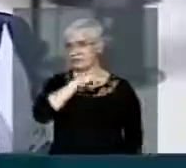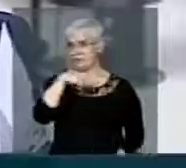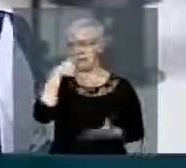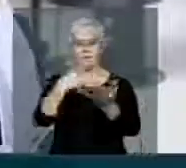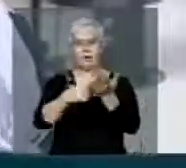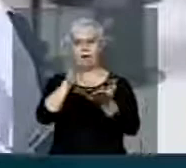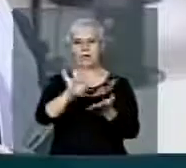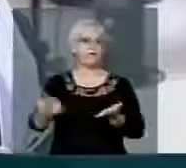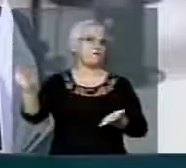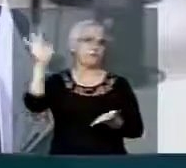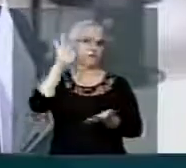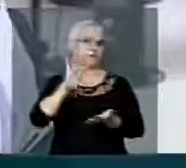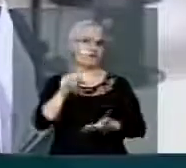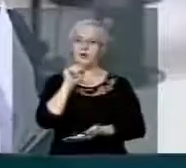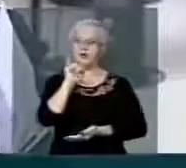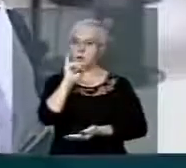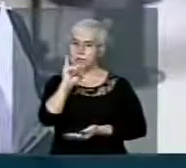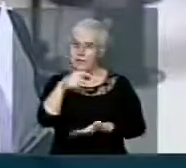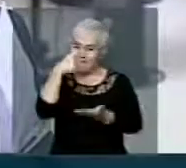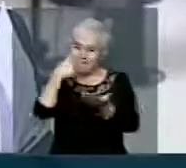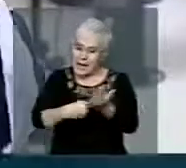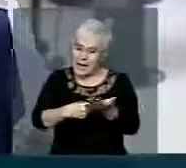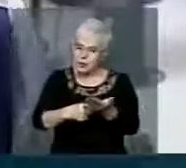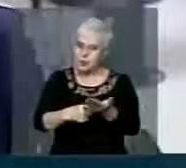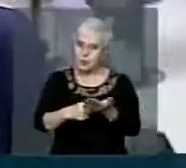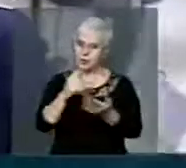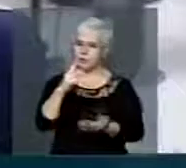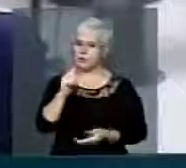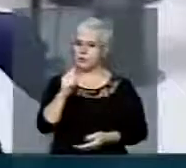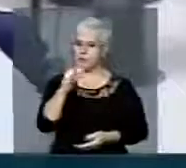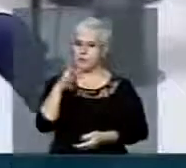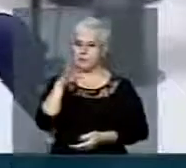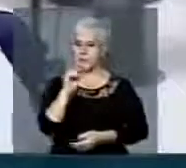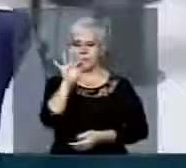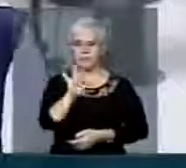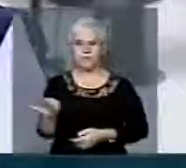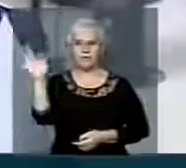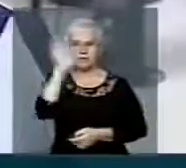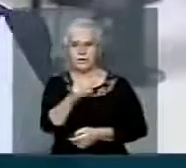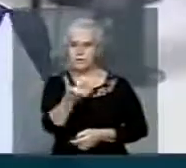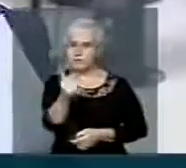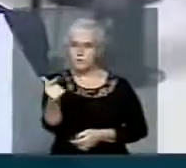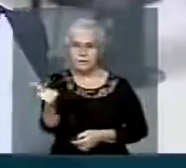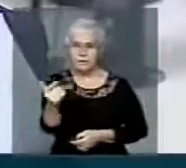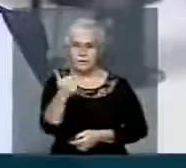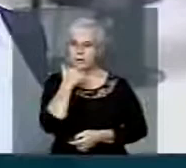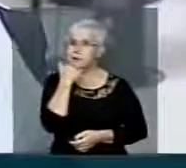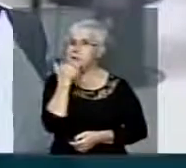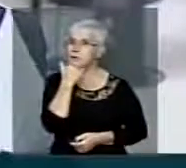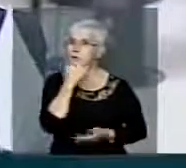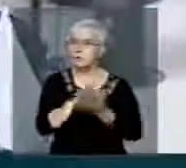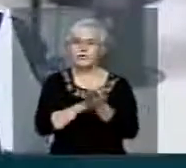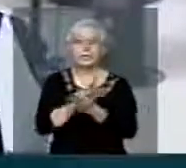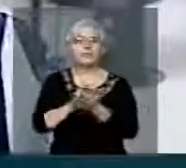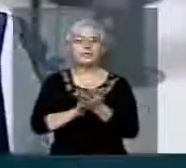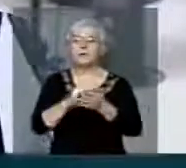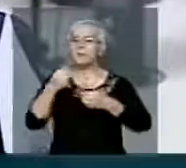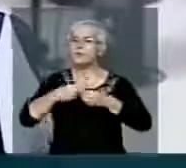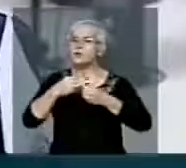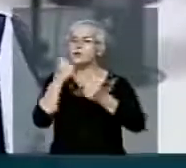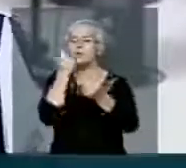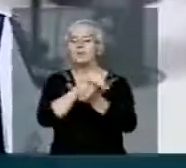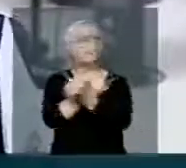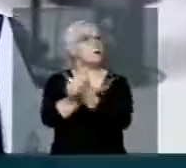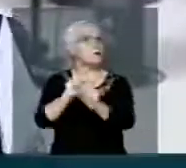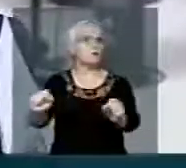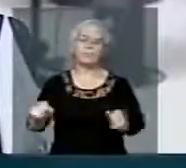federativo. Se não houver, deputado, não há quem aguente, não há município. Eu já fui prefeito, sei o que é isso. Só que eu fui prefeito